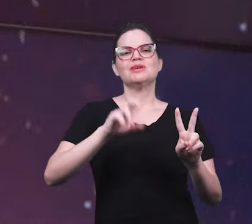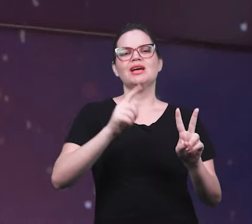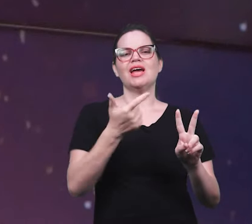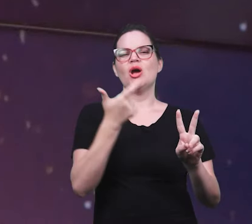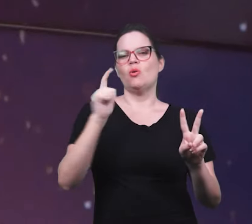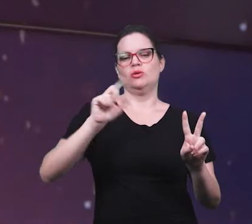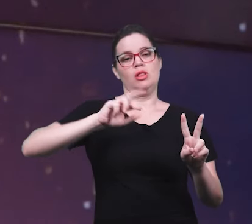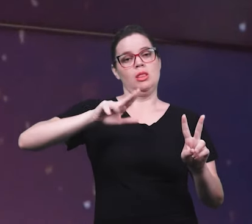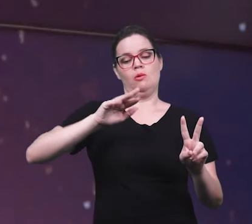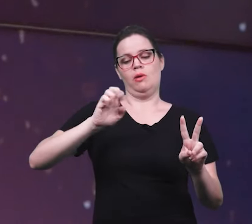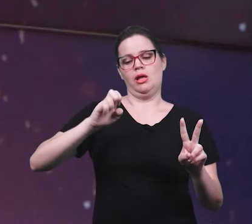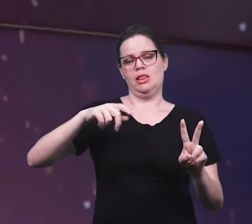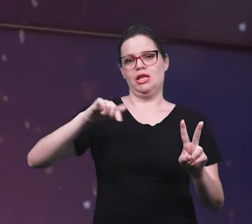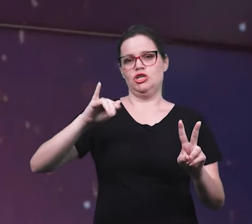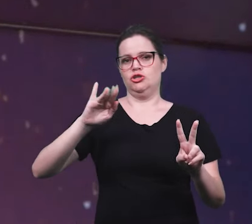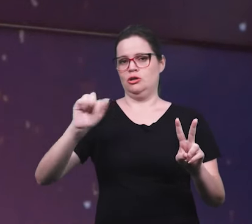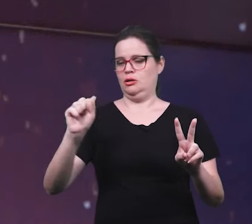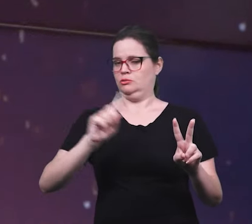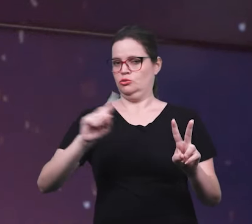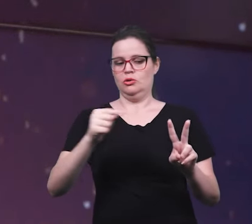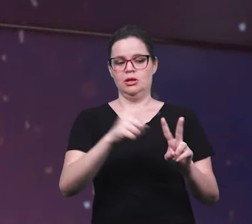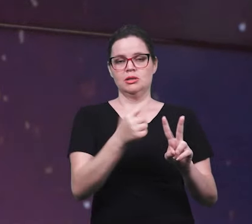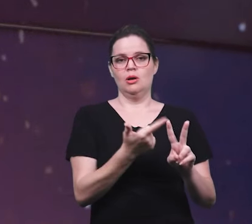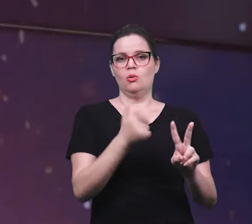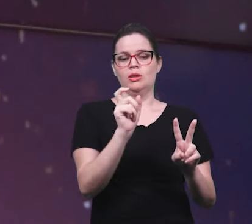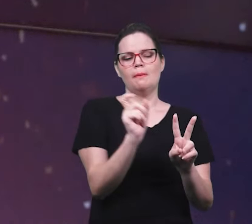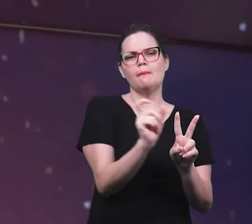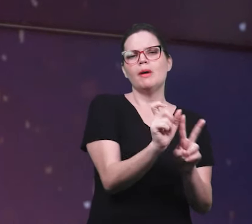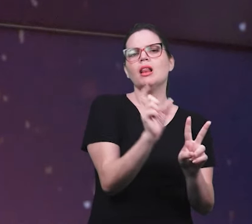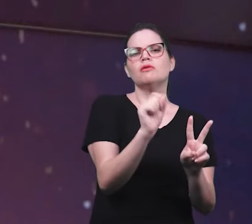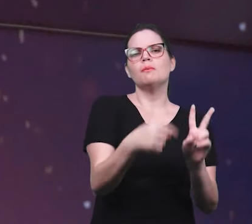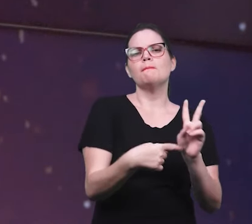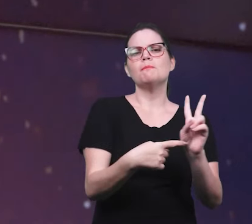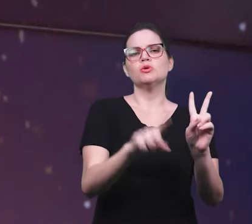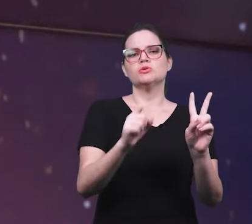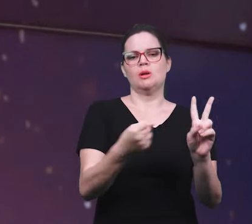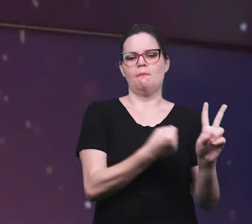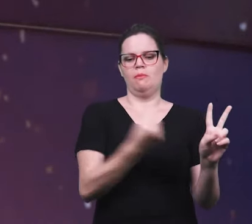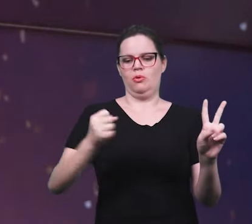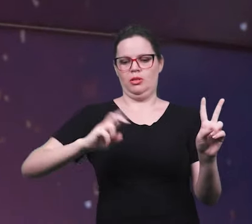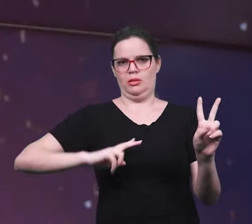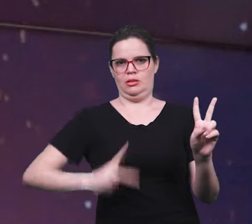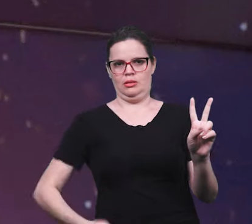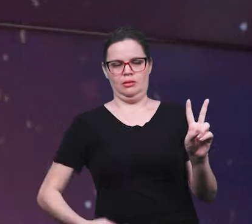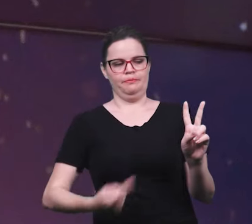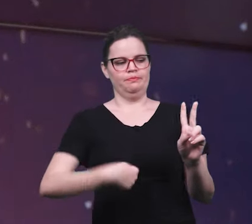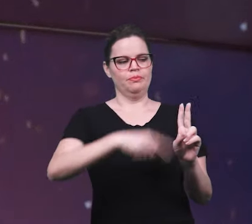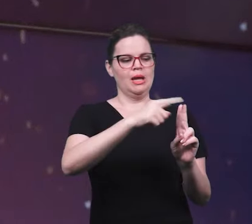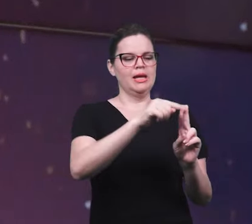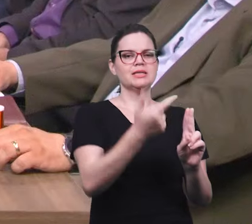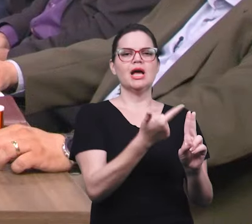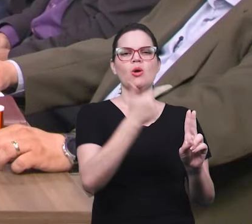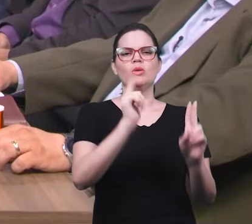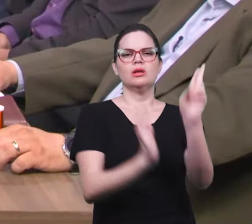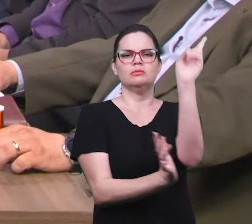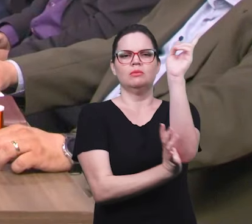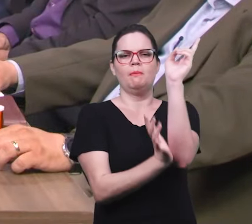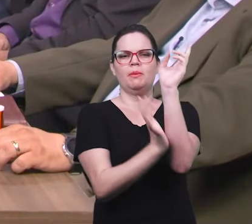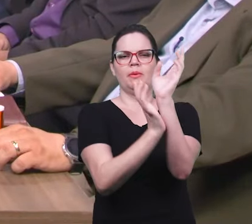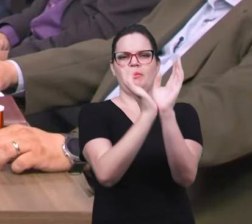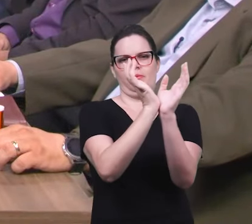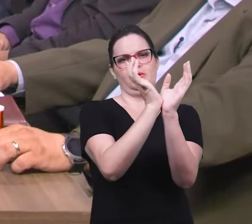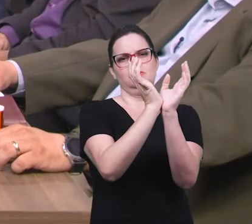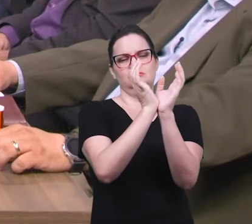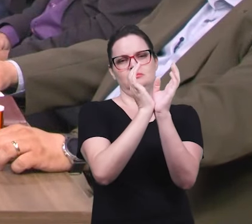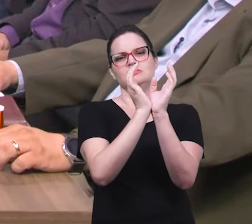ciência ela traz isso também, ou até científico, né? E também o exousia, que é também associado a